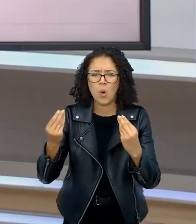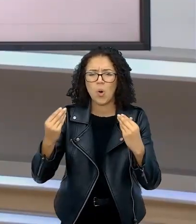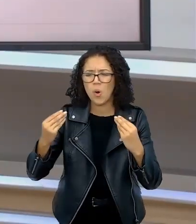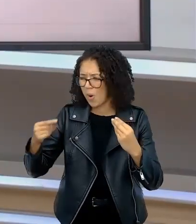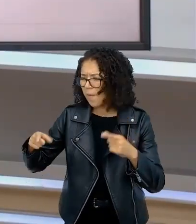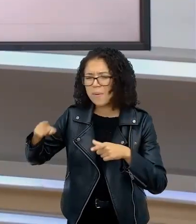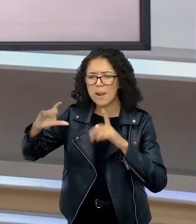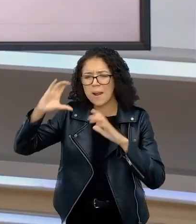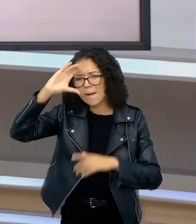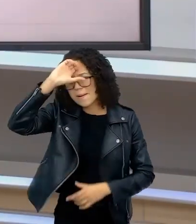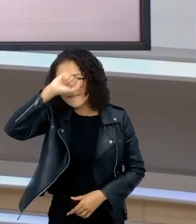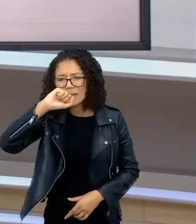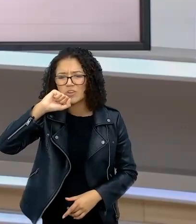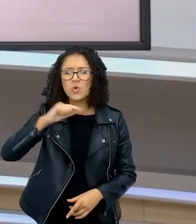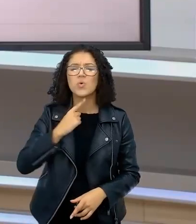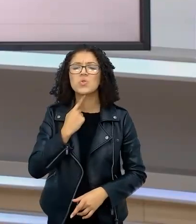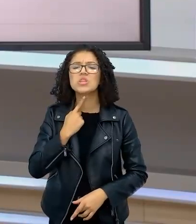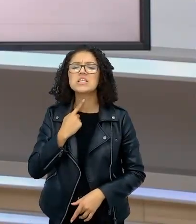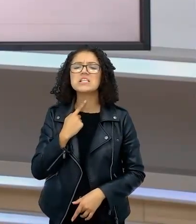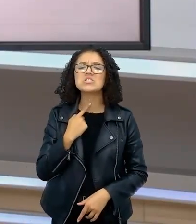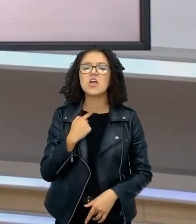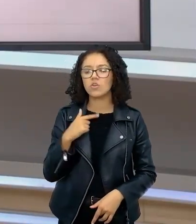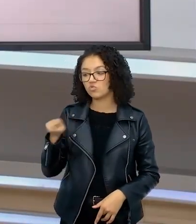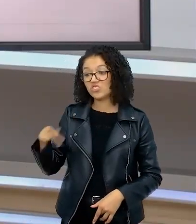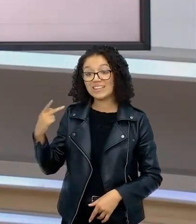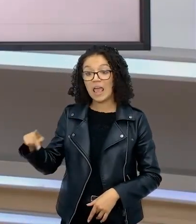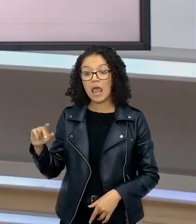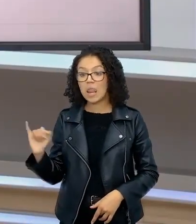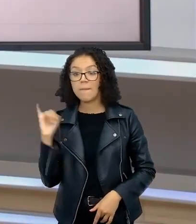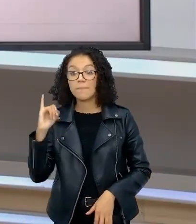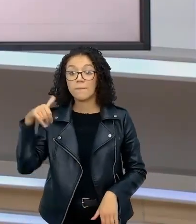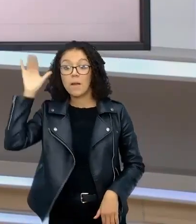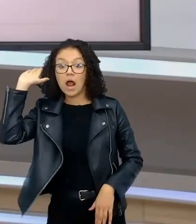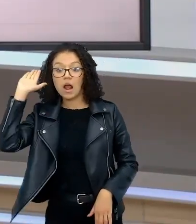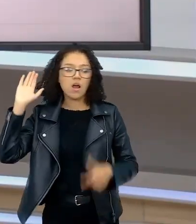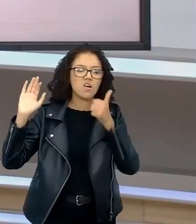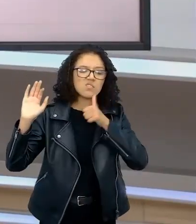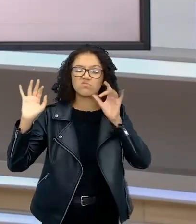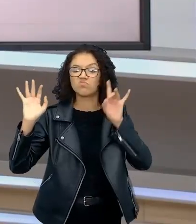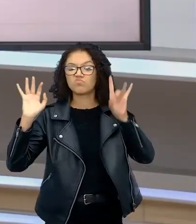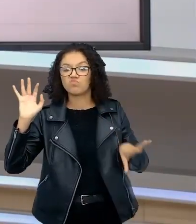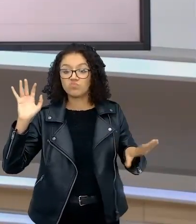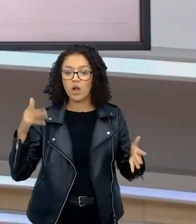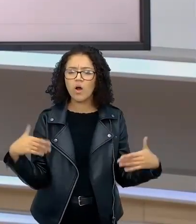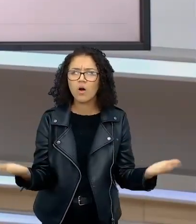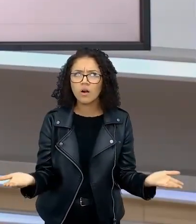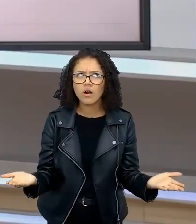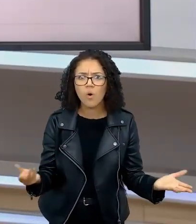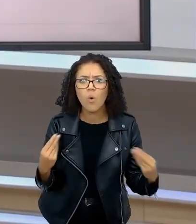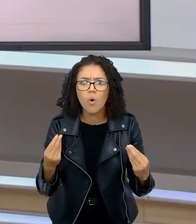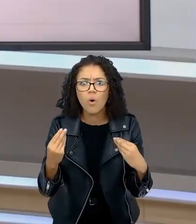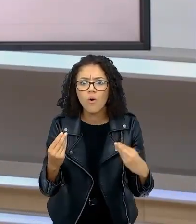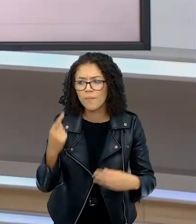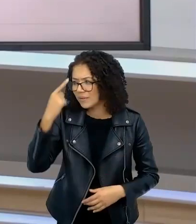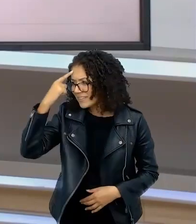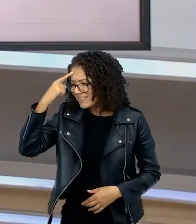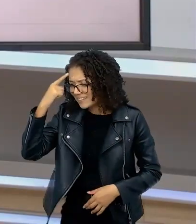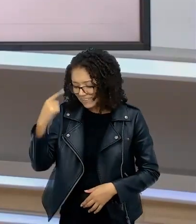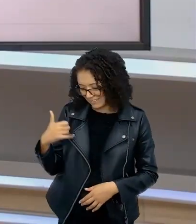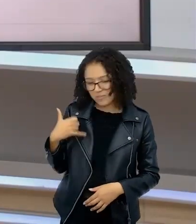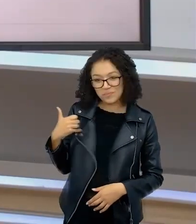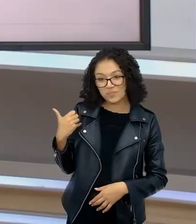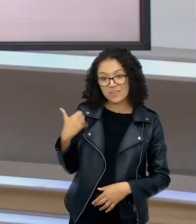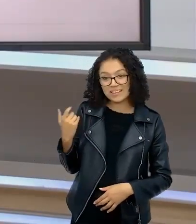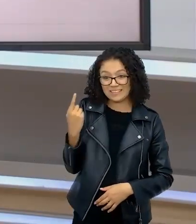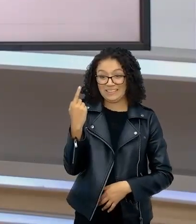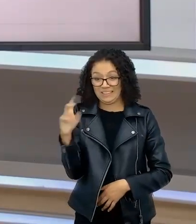que o desejo dele é mais importante que o desejo da menina? Onde esse menino de 15 anos entendeu que ele pode dominar